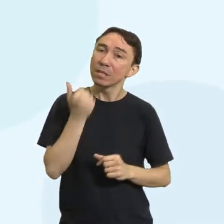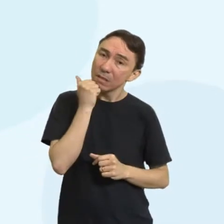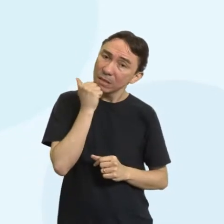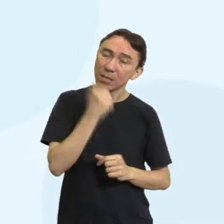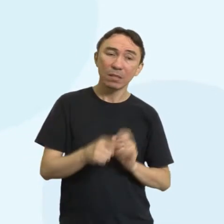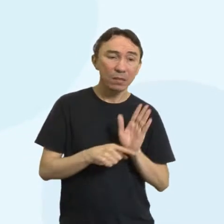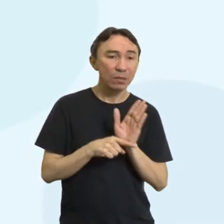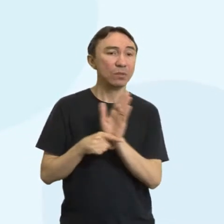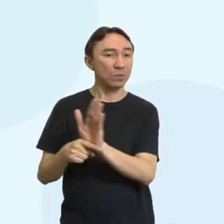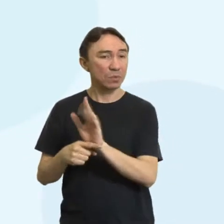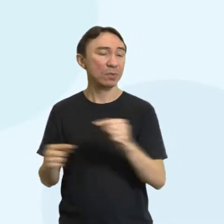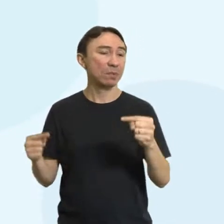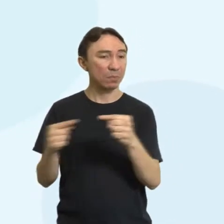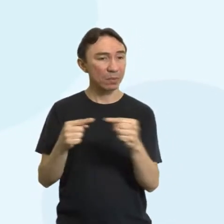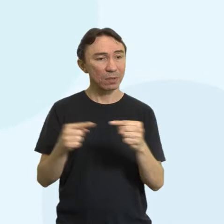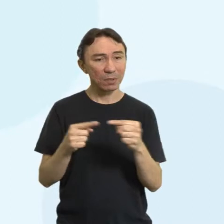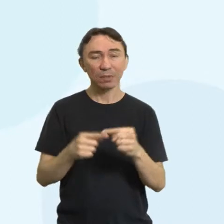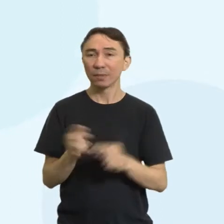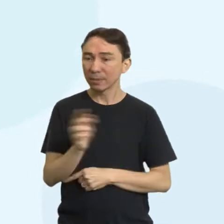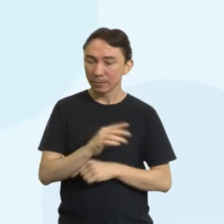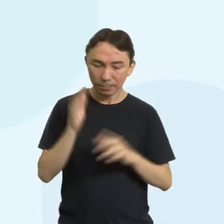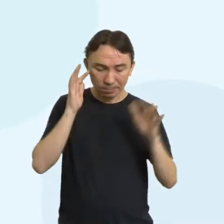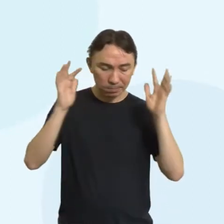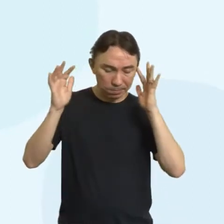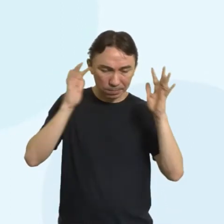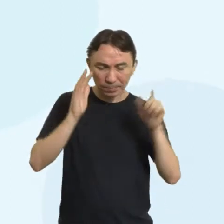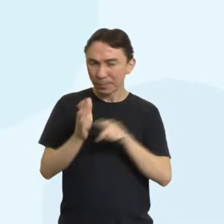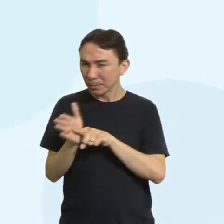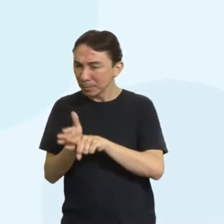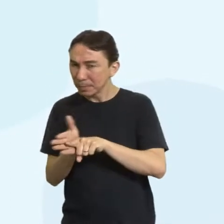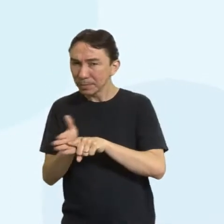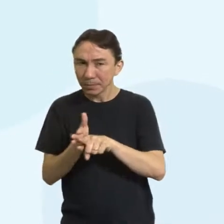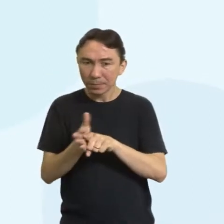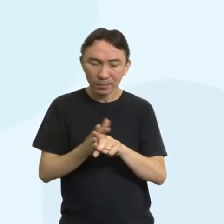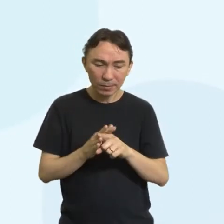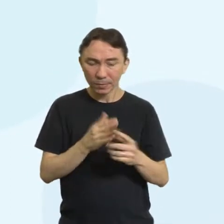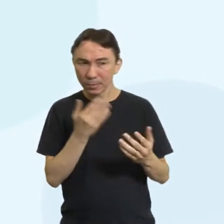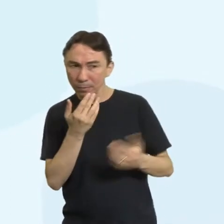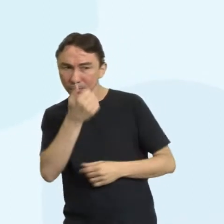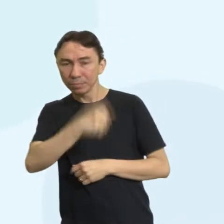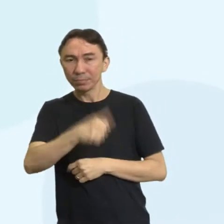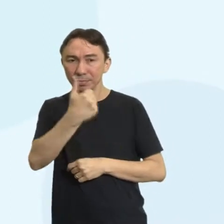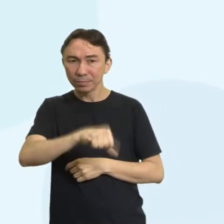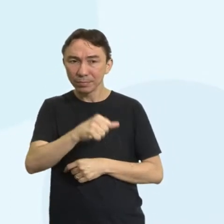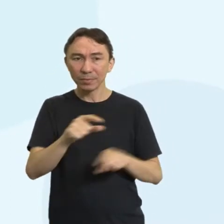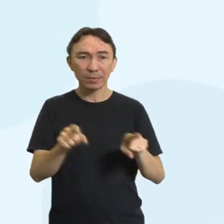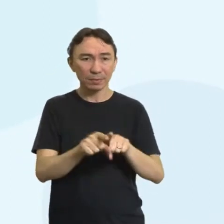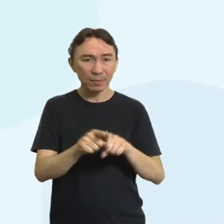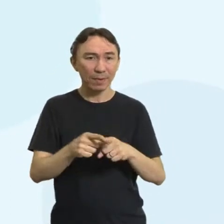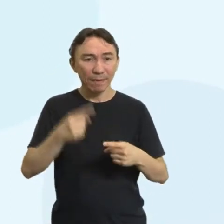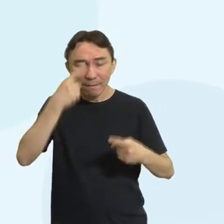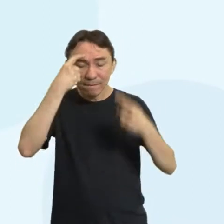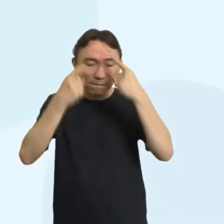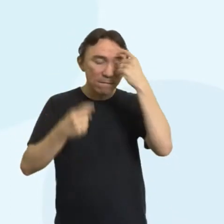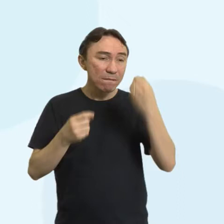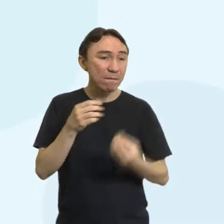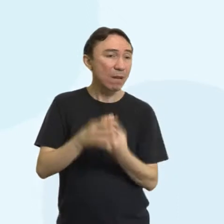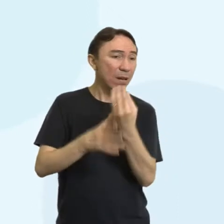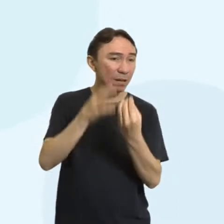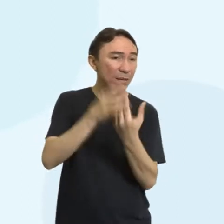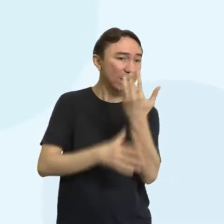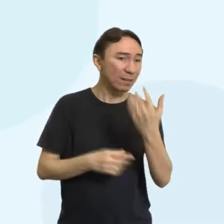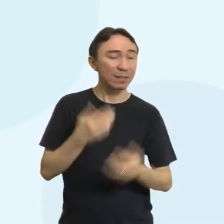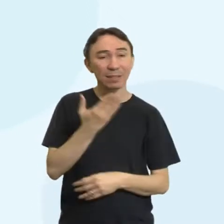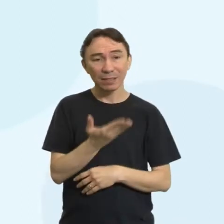a reflexão, a análise crítica, a imaginação e a criatividade, para investigar causas, elaborar e